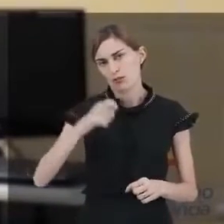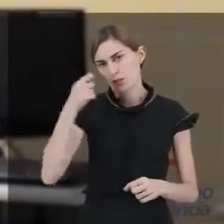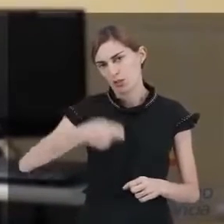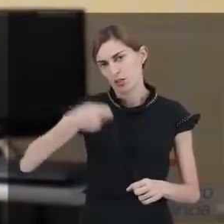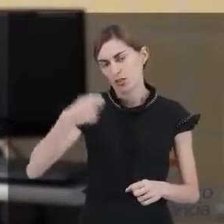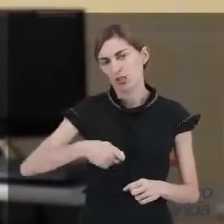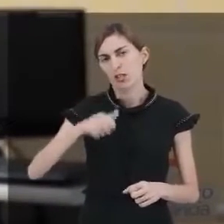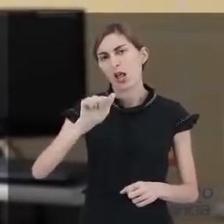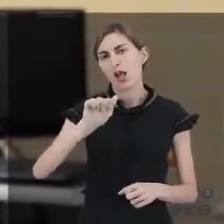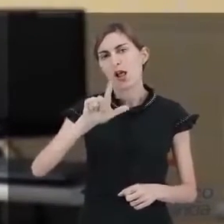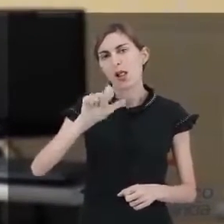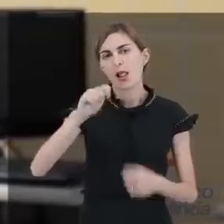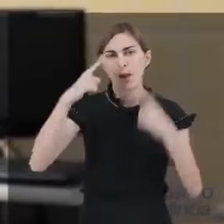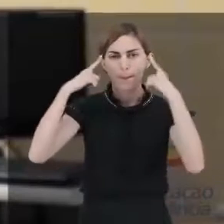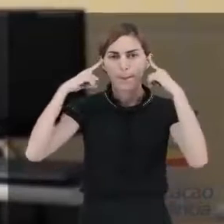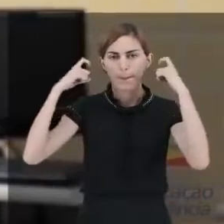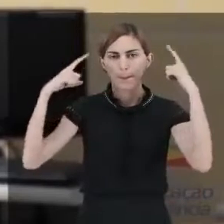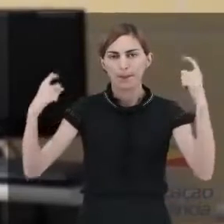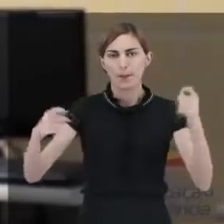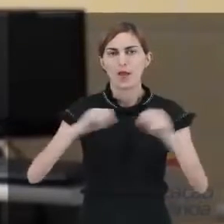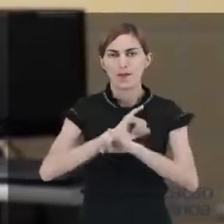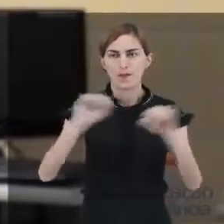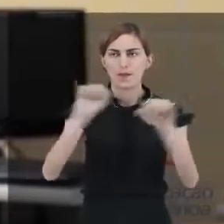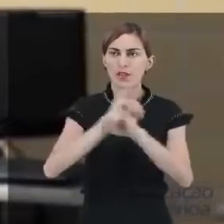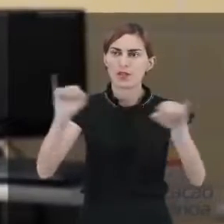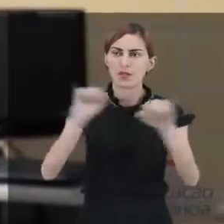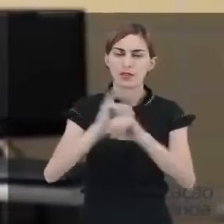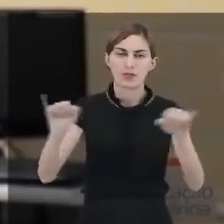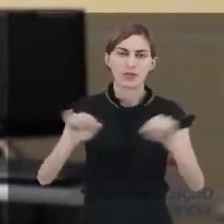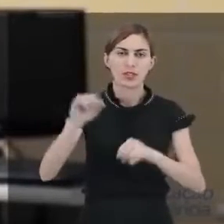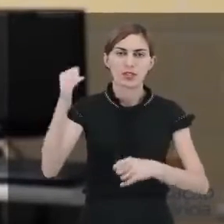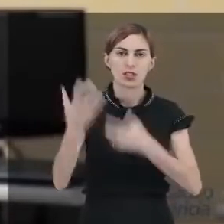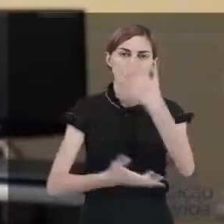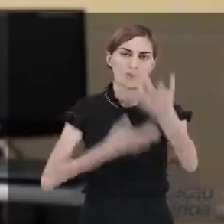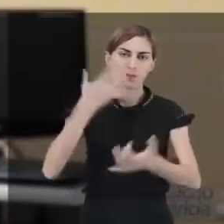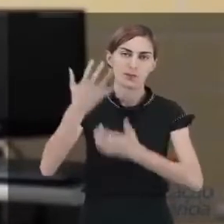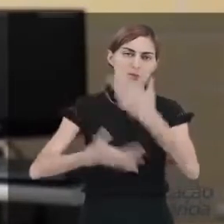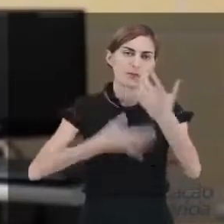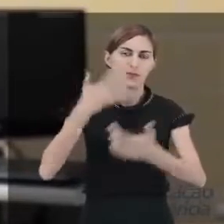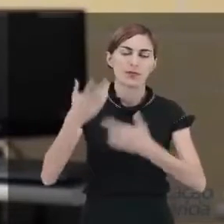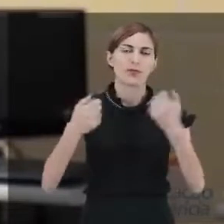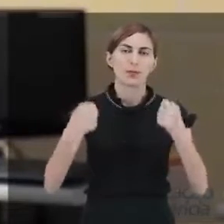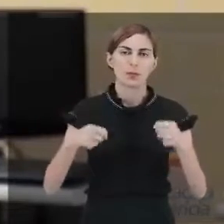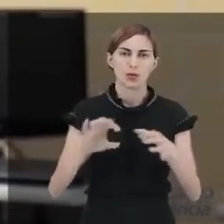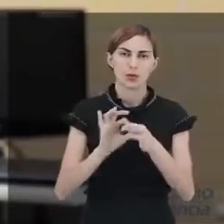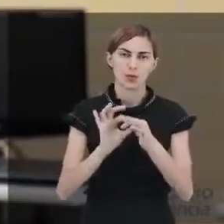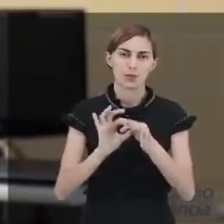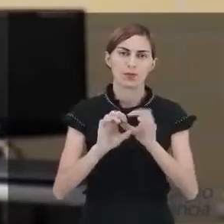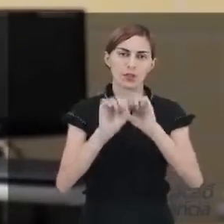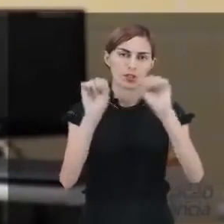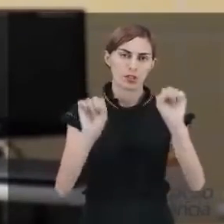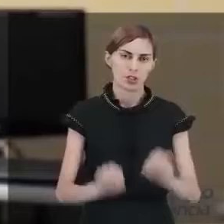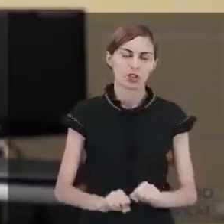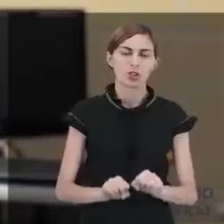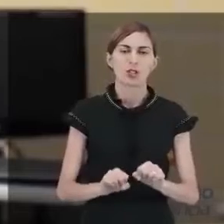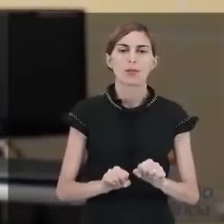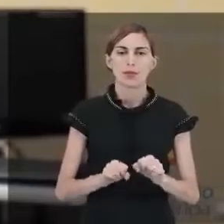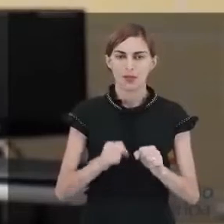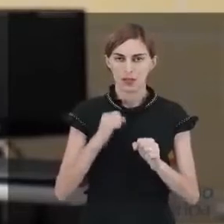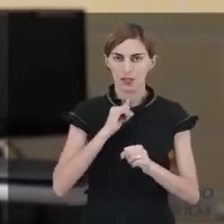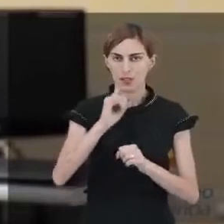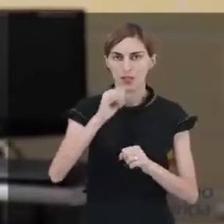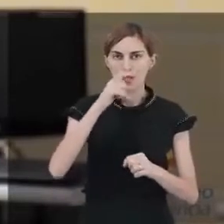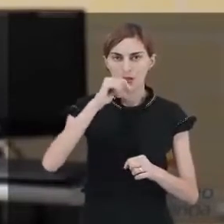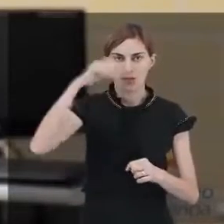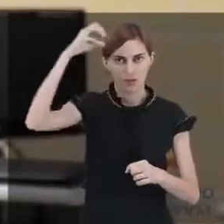alarme de incêndios. Esse sistema de detecção e alarme de incêndio, ele pode ser conjugado com o sistema de sprinkler, por exemplo, de ativação de